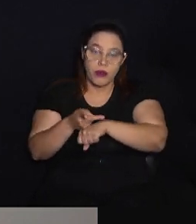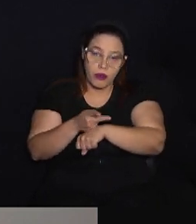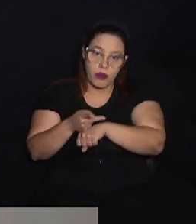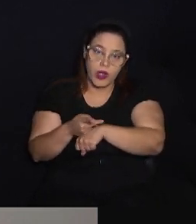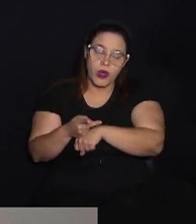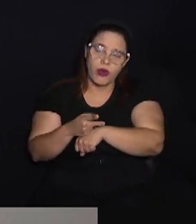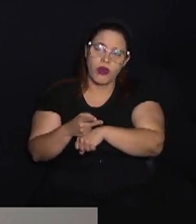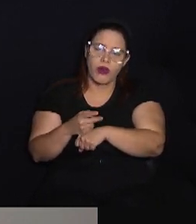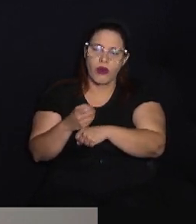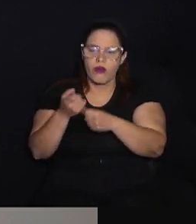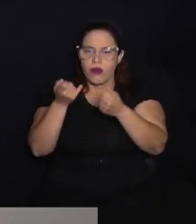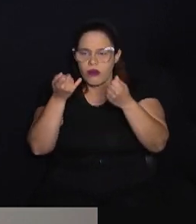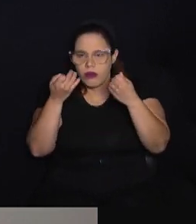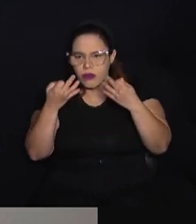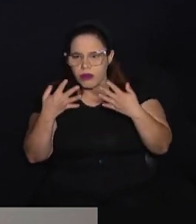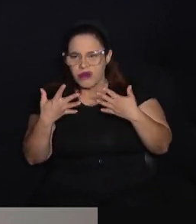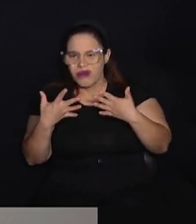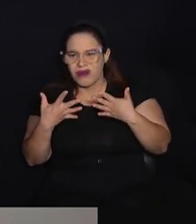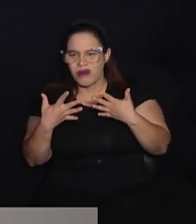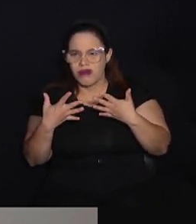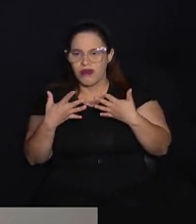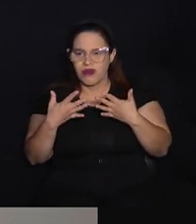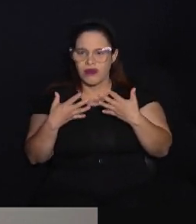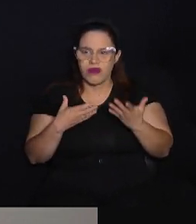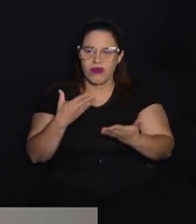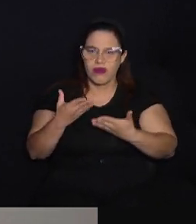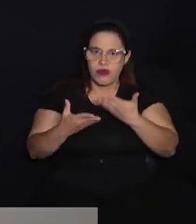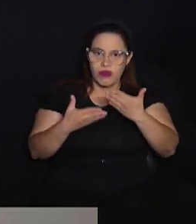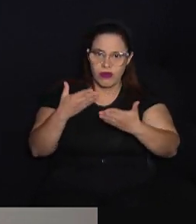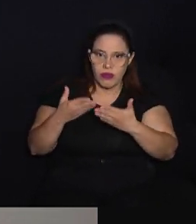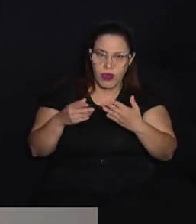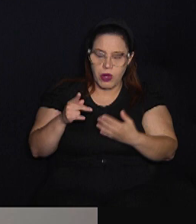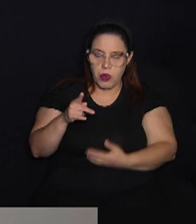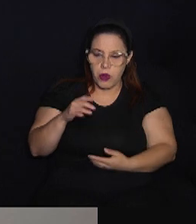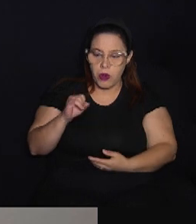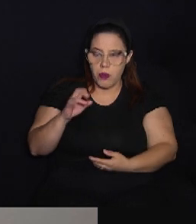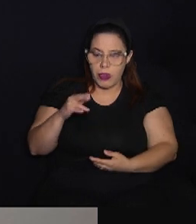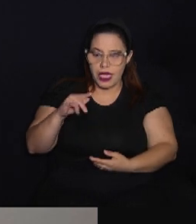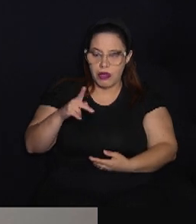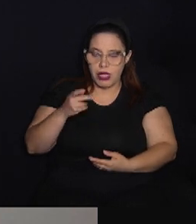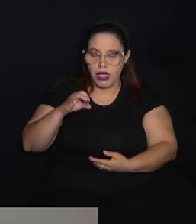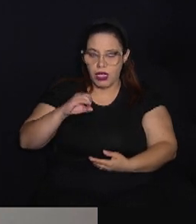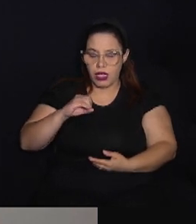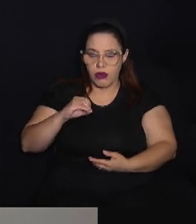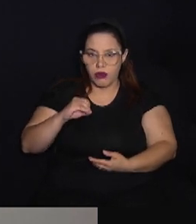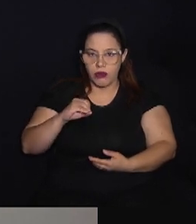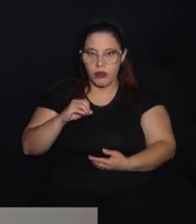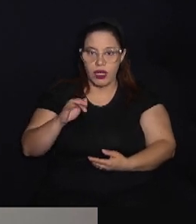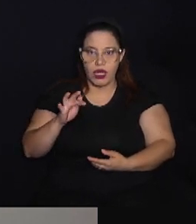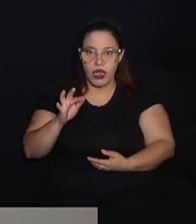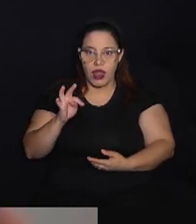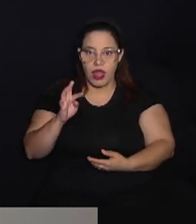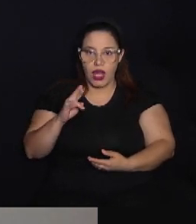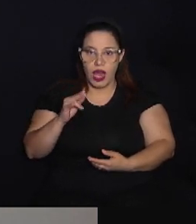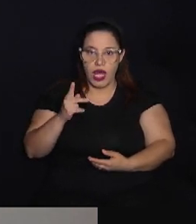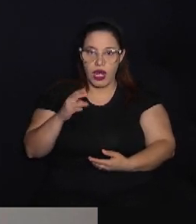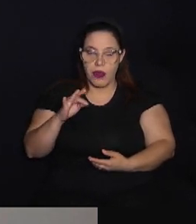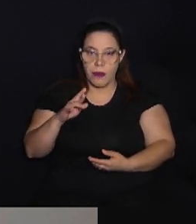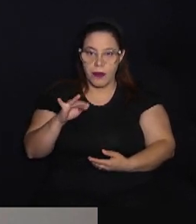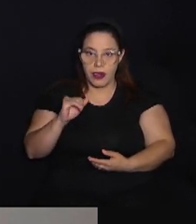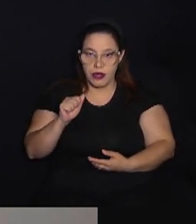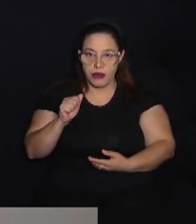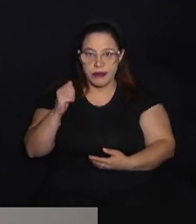informar, ele já vai procurar métodos de pigmentação, ele já vai se informar sobre terapia, porque essa